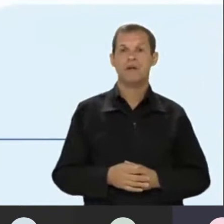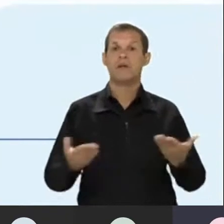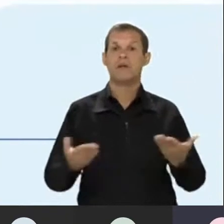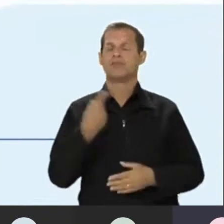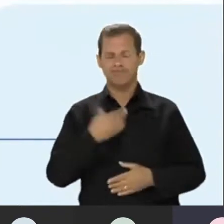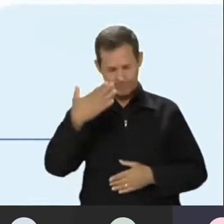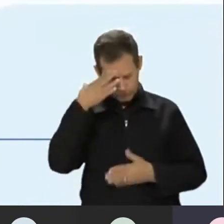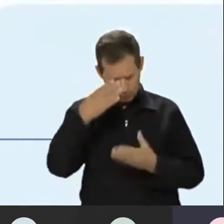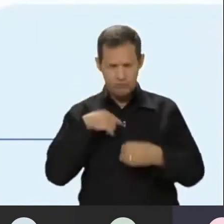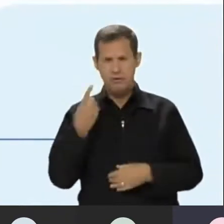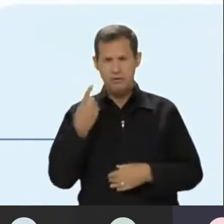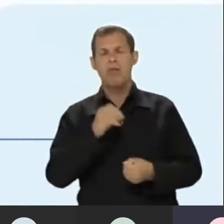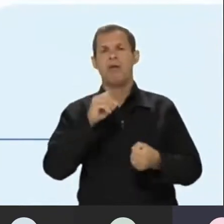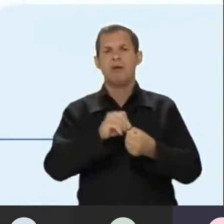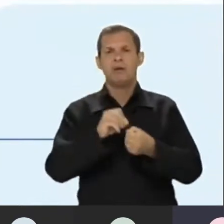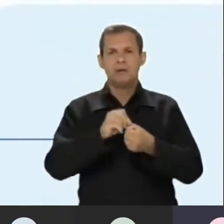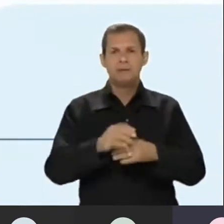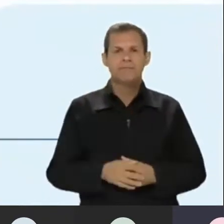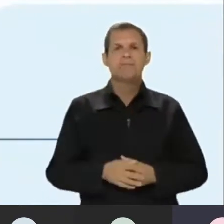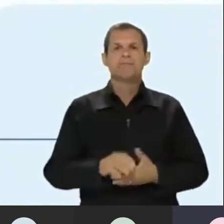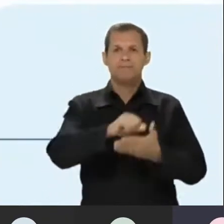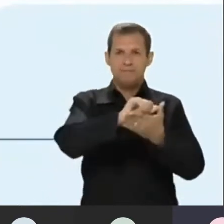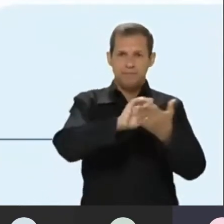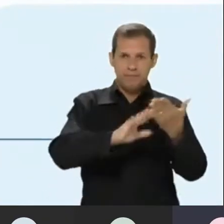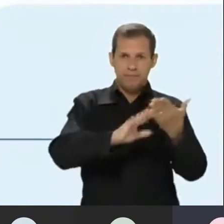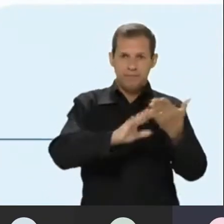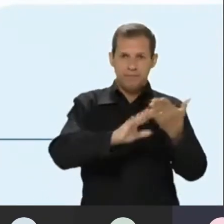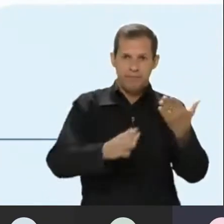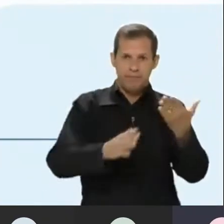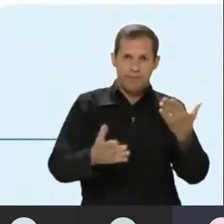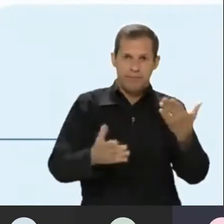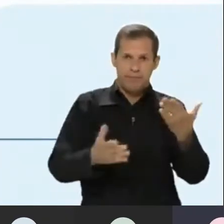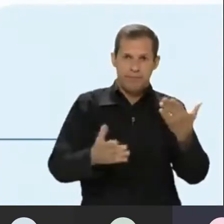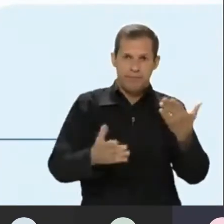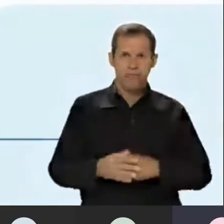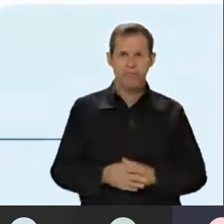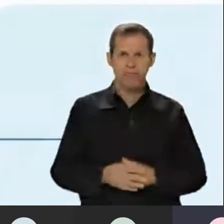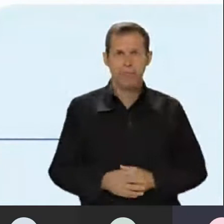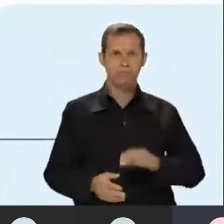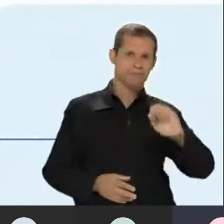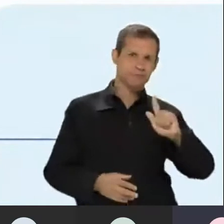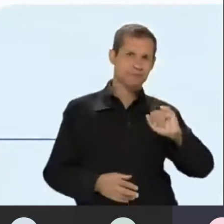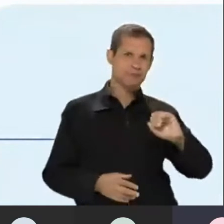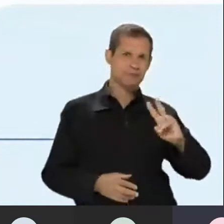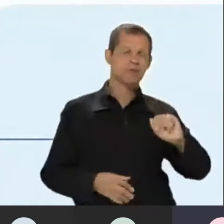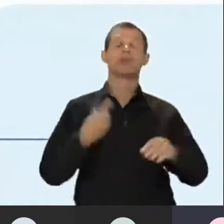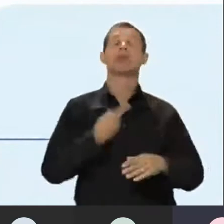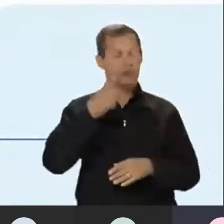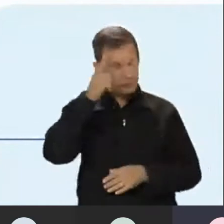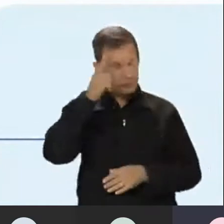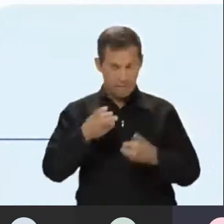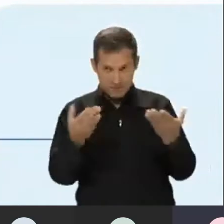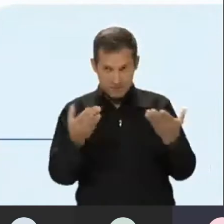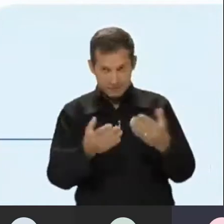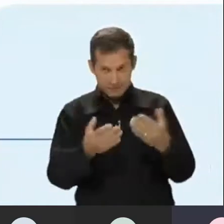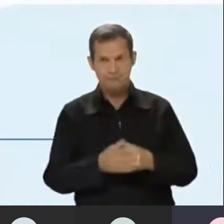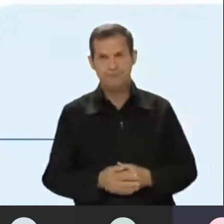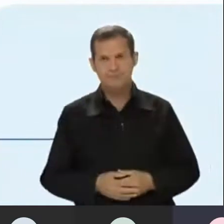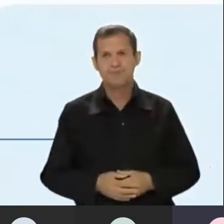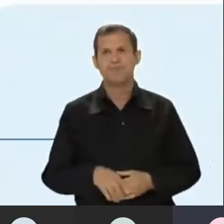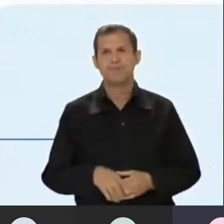E agora a gente vai entender como que a gente realiza esse exercício na carta de Givone. Tá? Então, o que a gente consegue ver